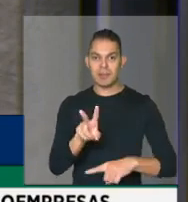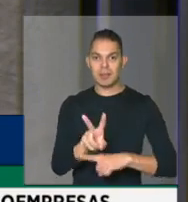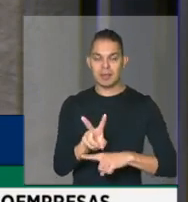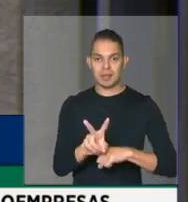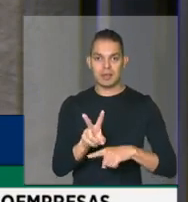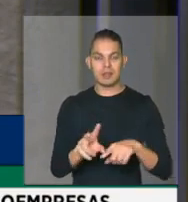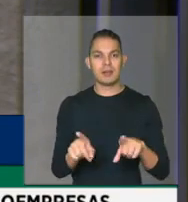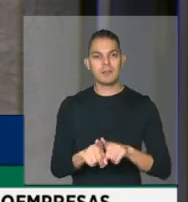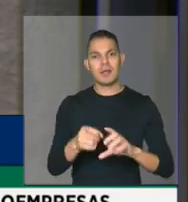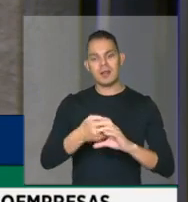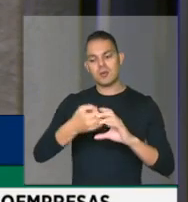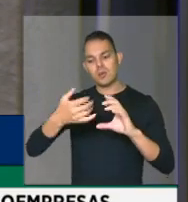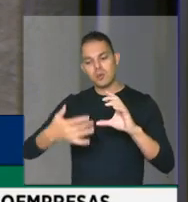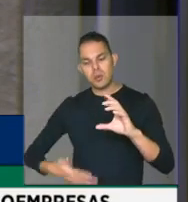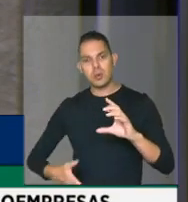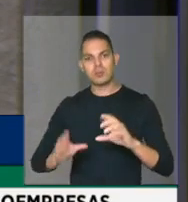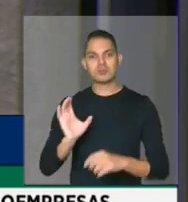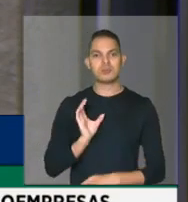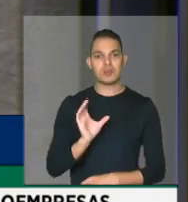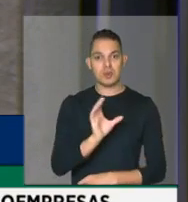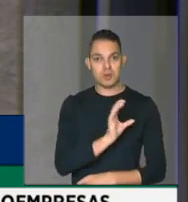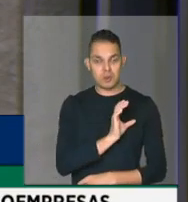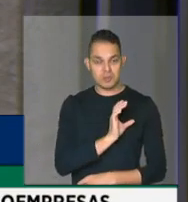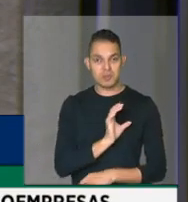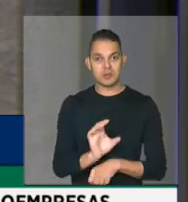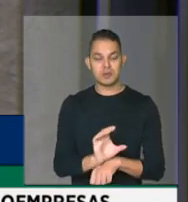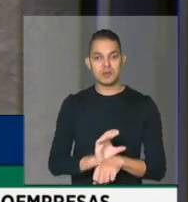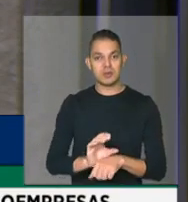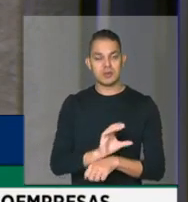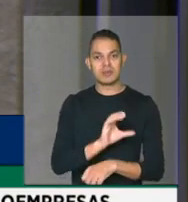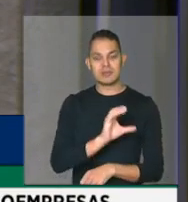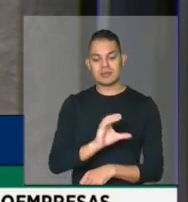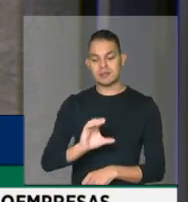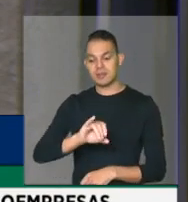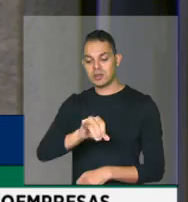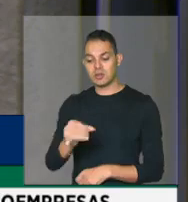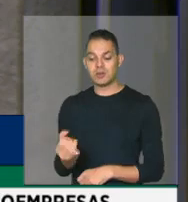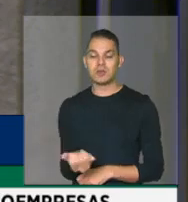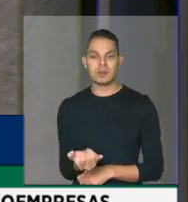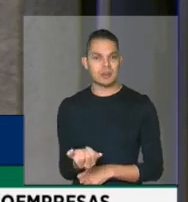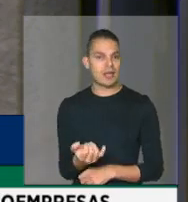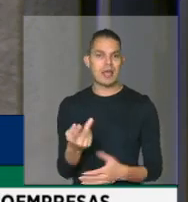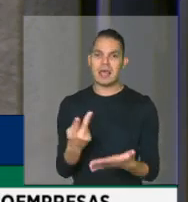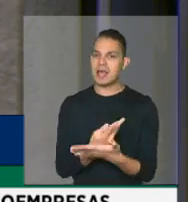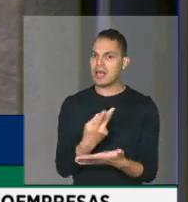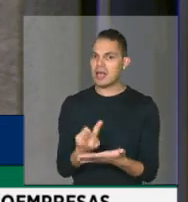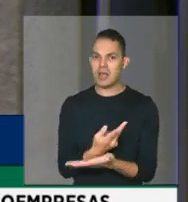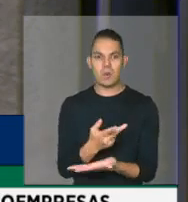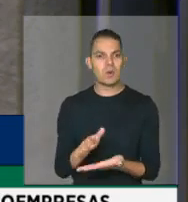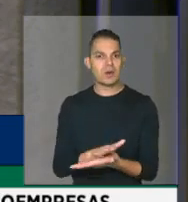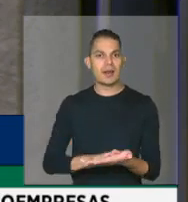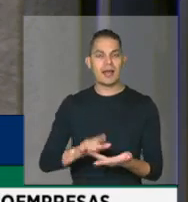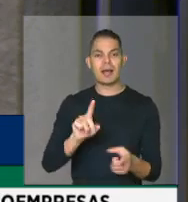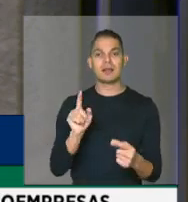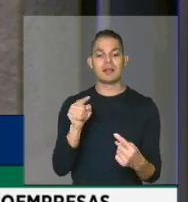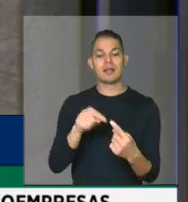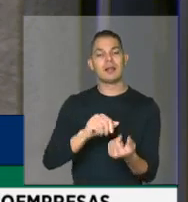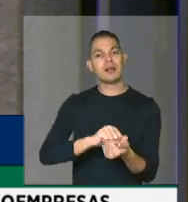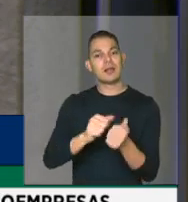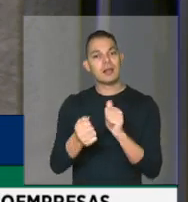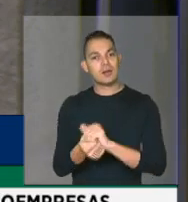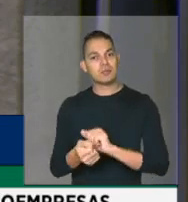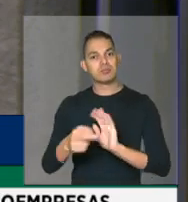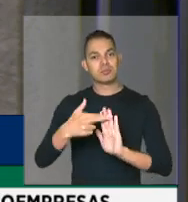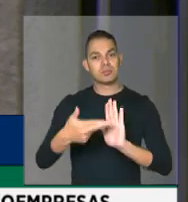aos aspectos analisados pela Comissão de Constituição, Justiça e Cidadania, não há vícios a apontar quanto à adequação da espécie